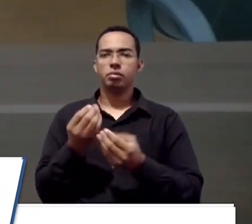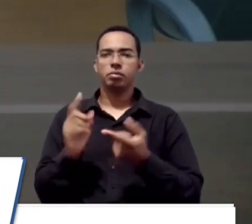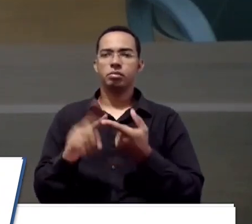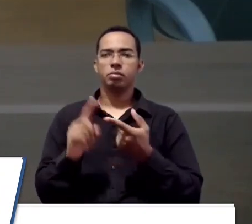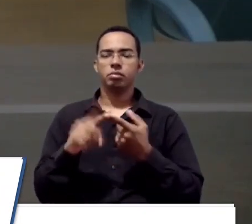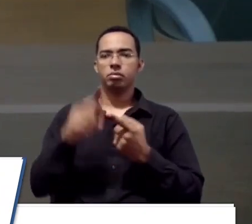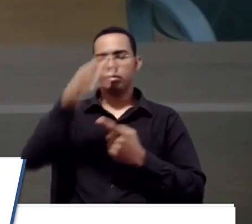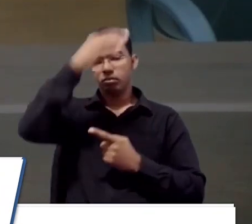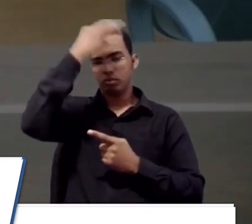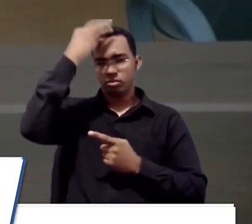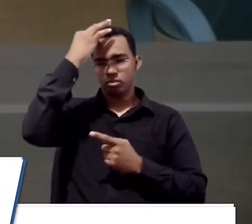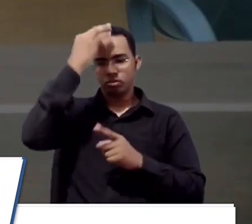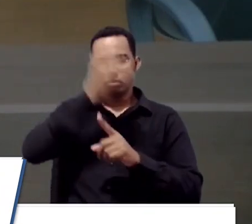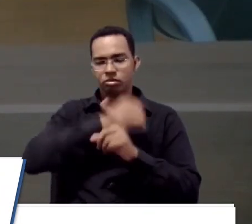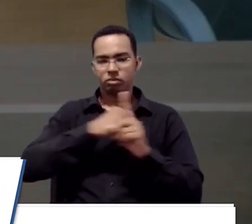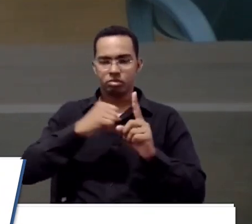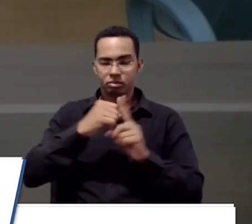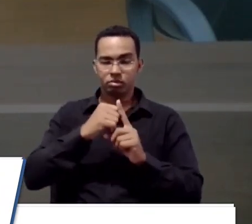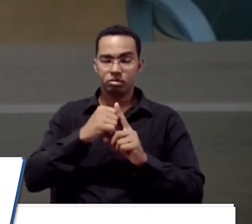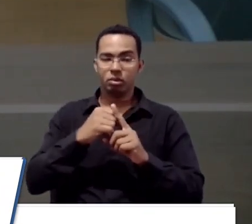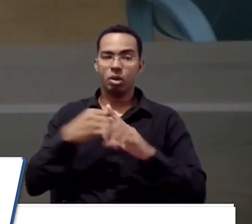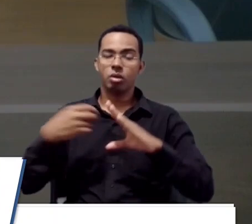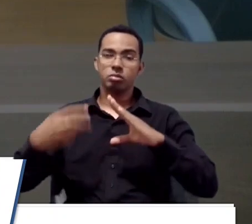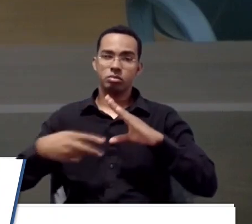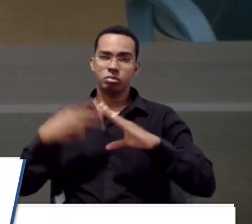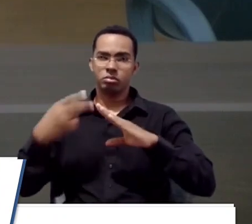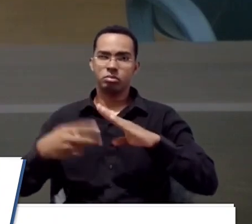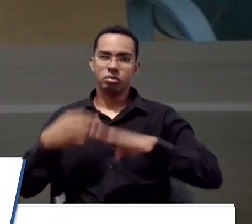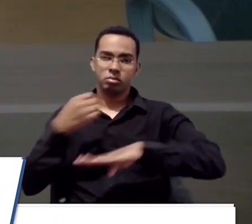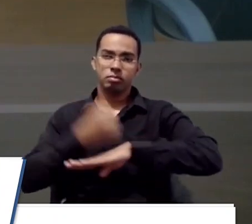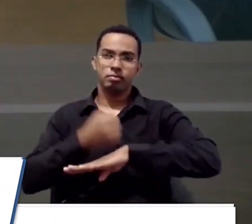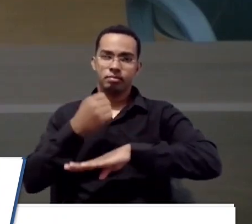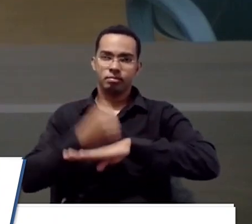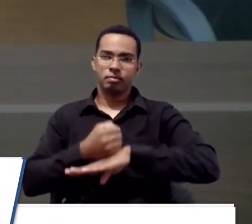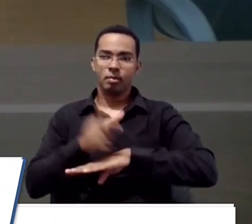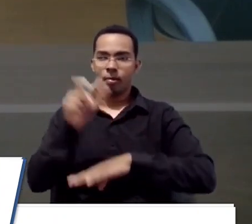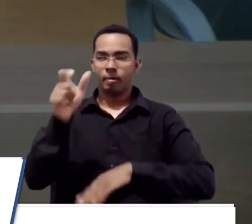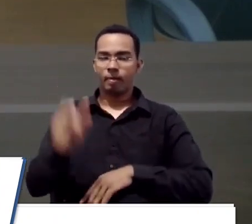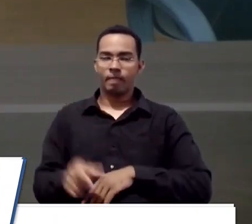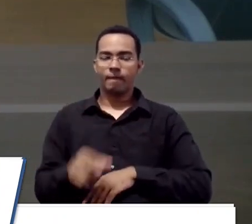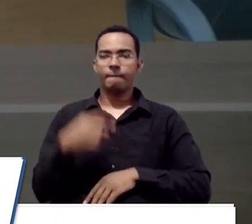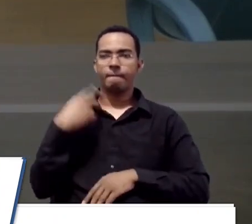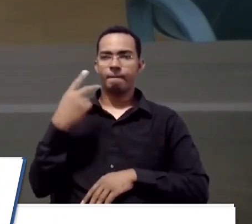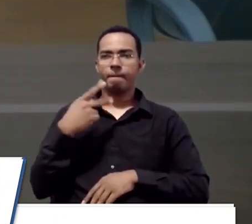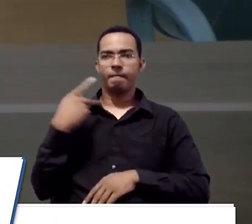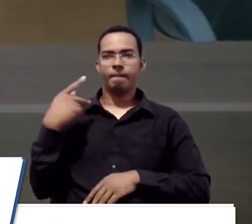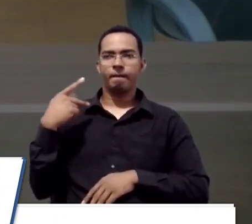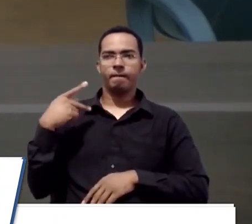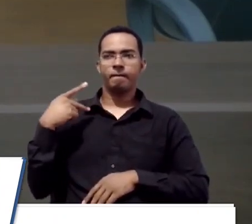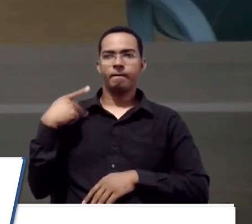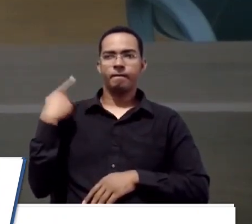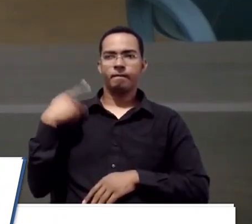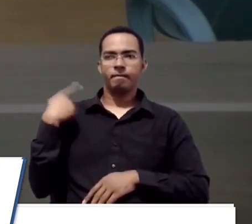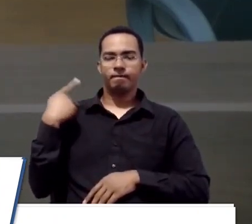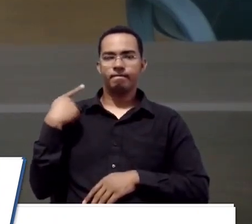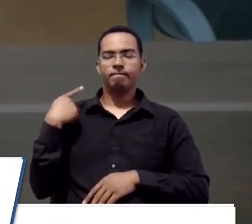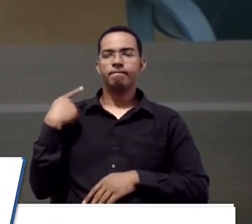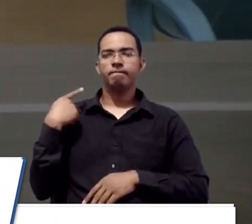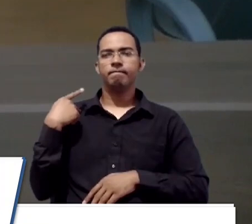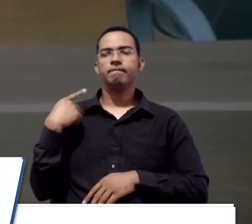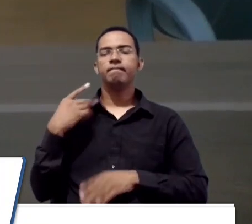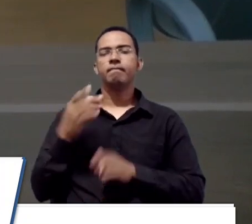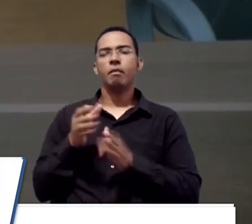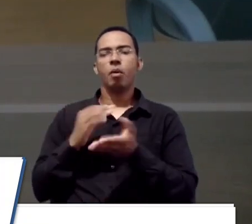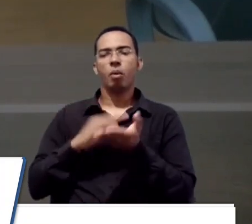como socialmente, a Câmara Municipal de Franca, na pessoa do vereador pastor Sérgio Palamoni, encaminha